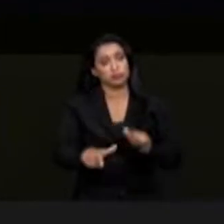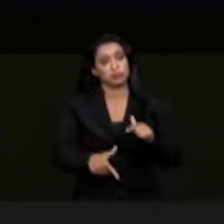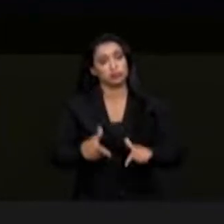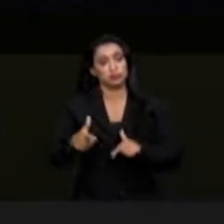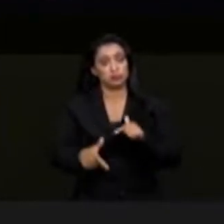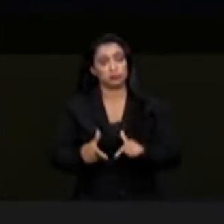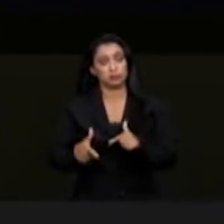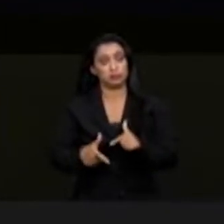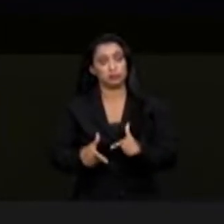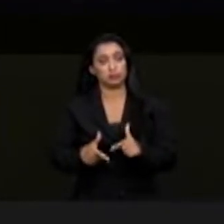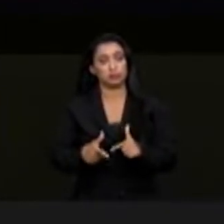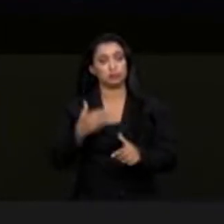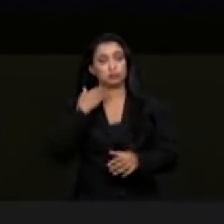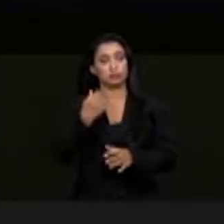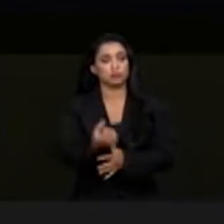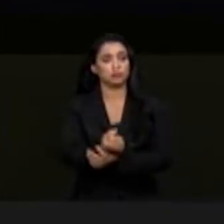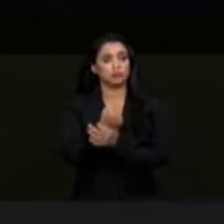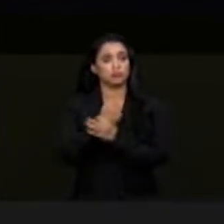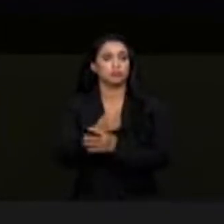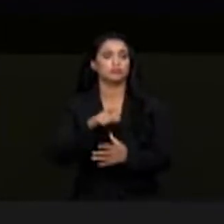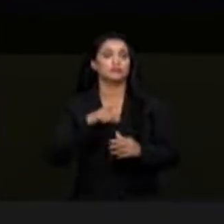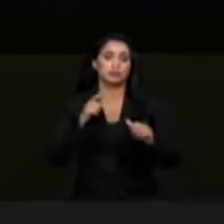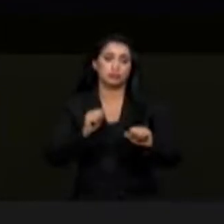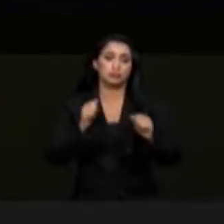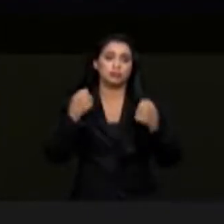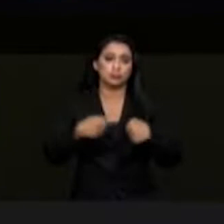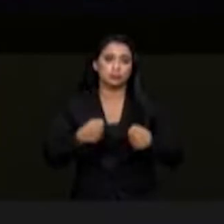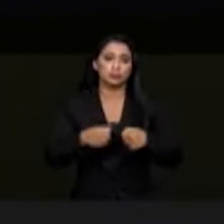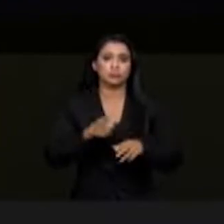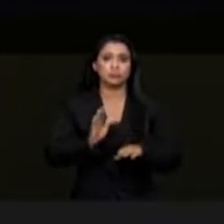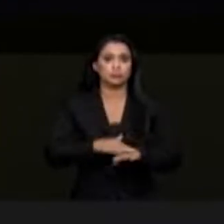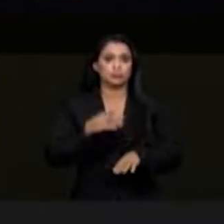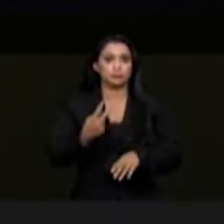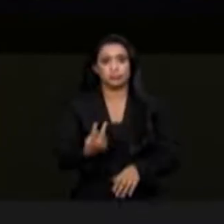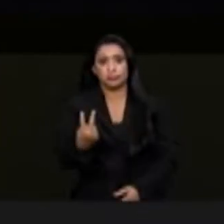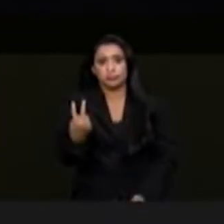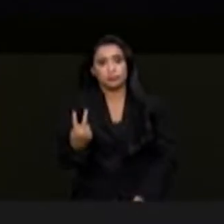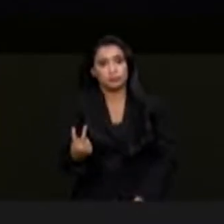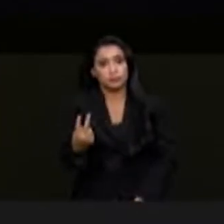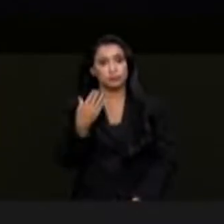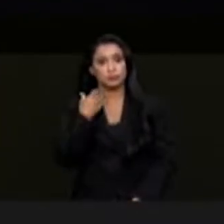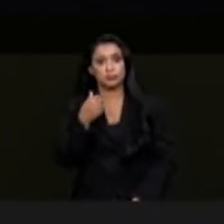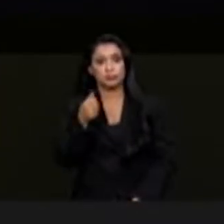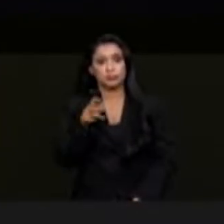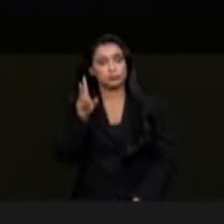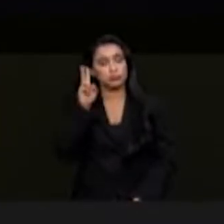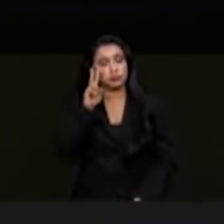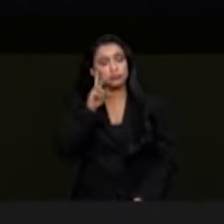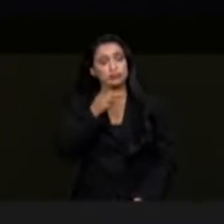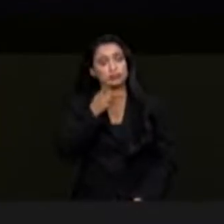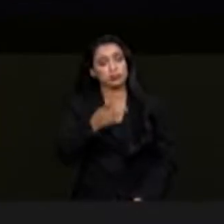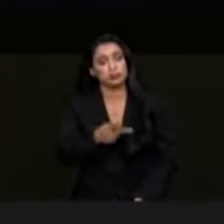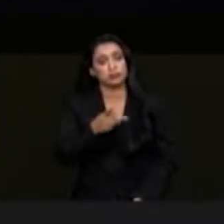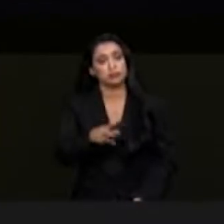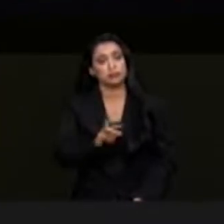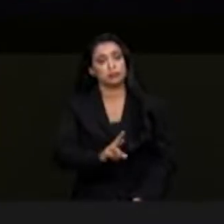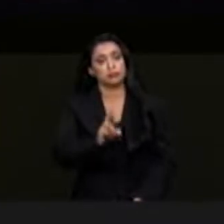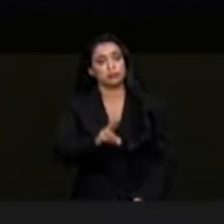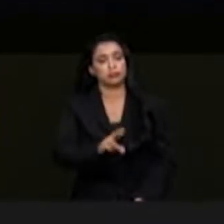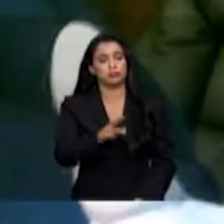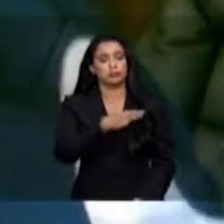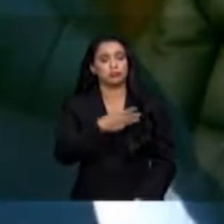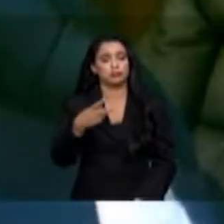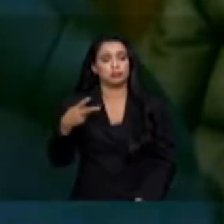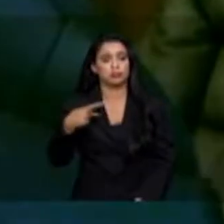com o juiz das garantias haverá necessidade de pelo menos dois. E pior, como lembrou há pouco o representante do Ministério Público do Ceará,